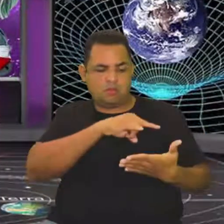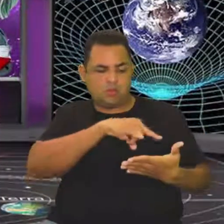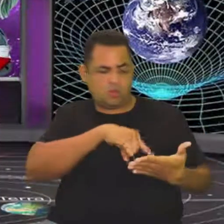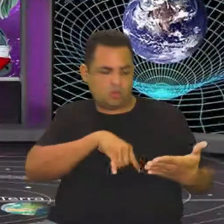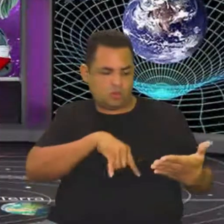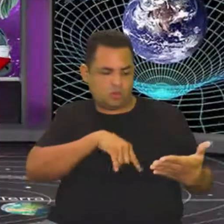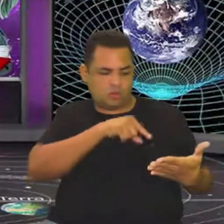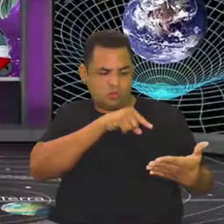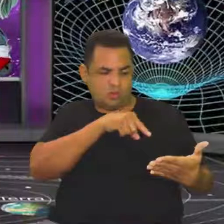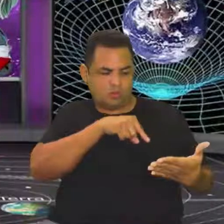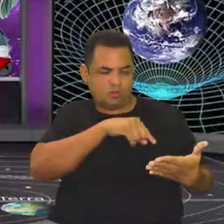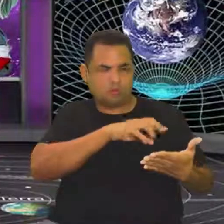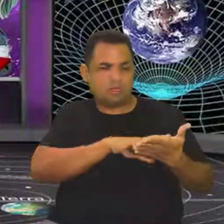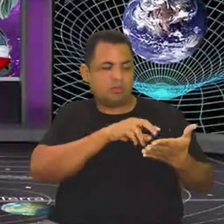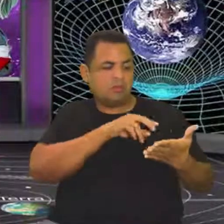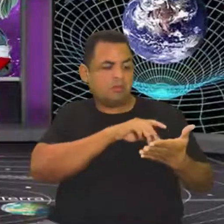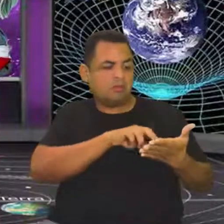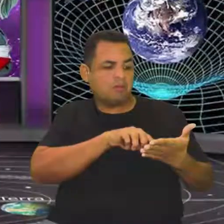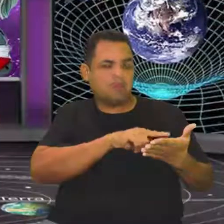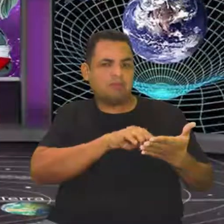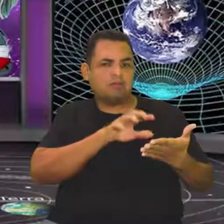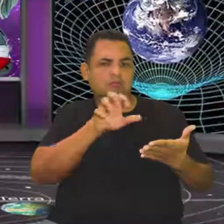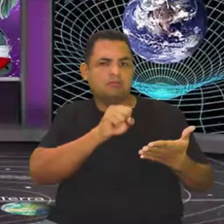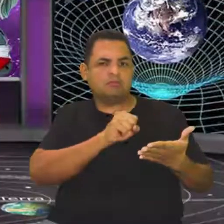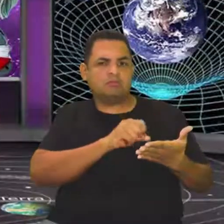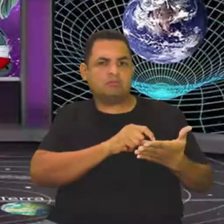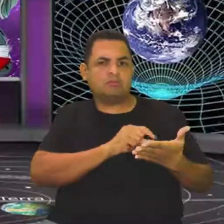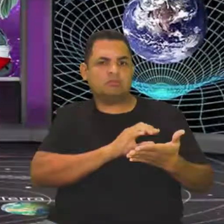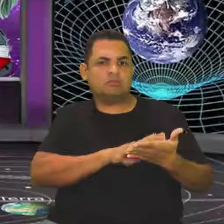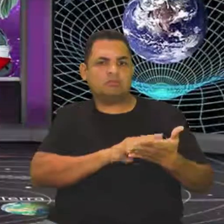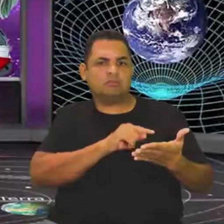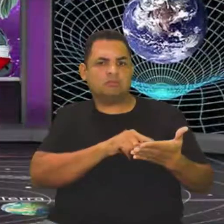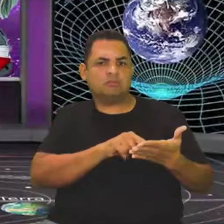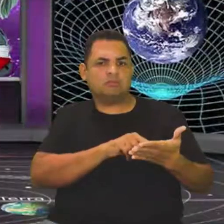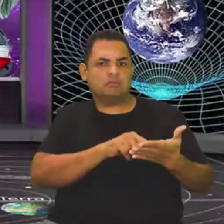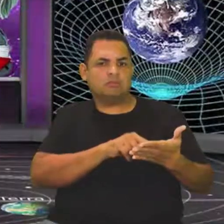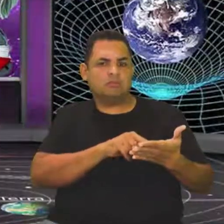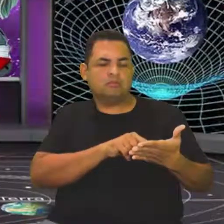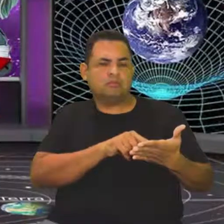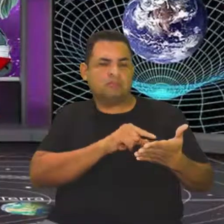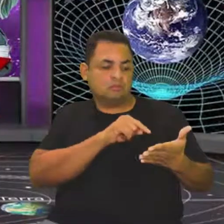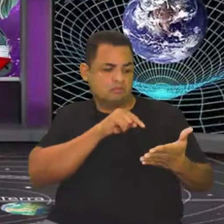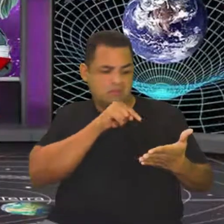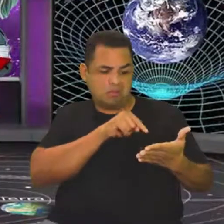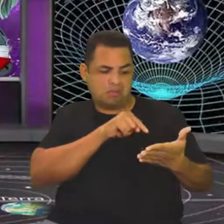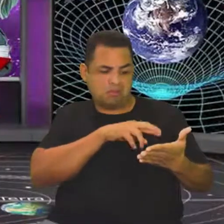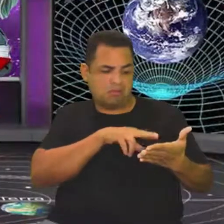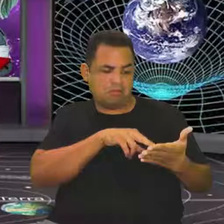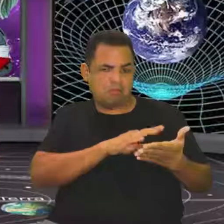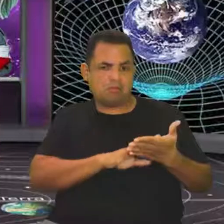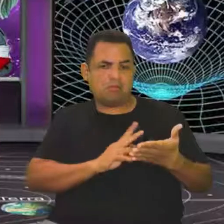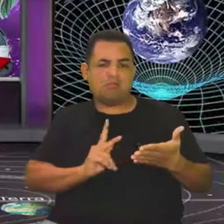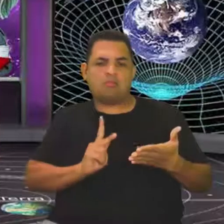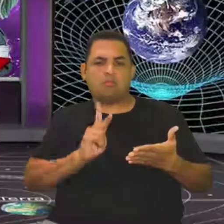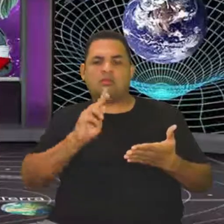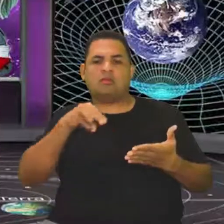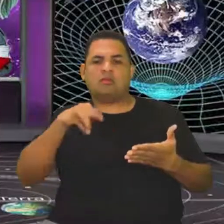quase revelando minha idade aqui, né? Se você pega aqueles talões de energia, aqueles papeizinhos, tá lá o quilowatt.